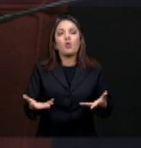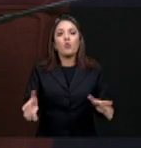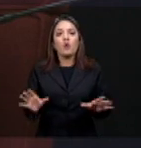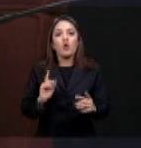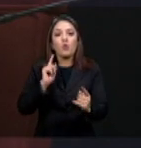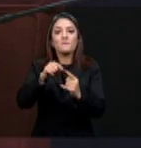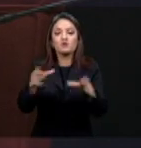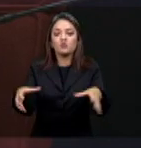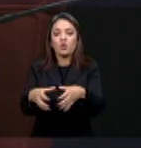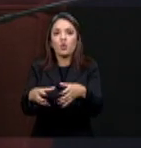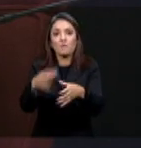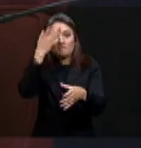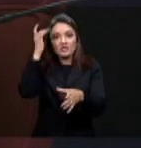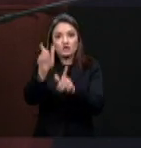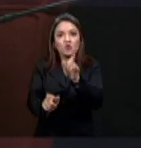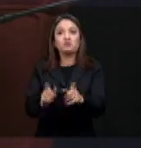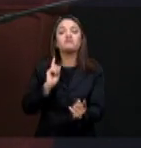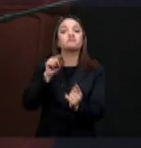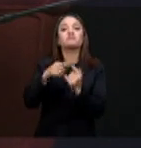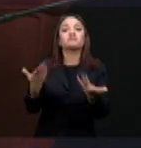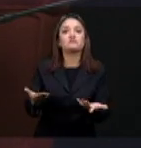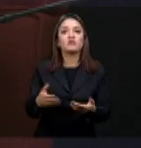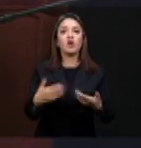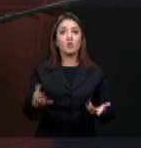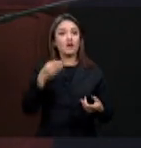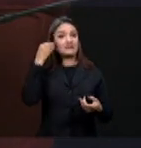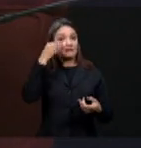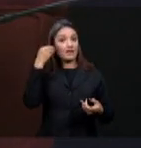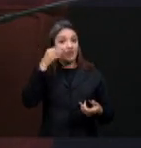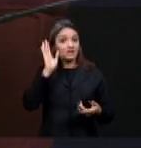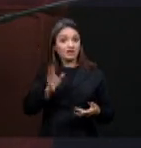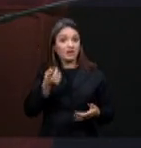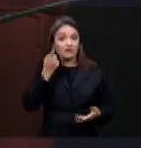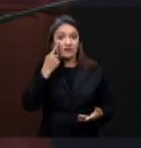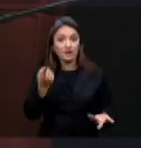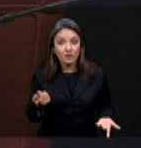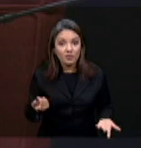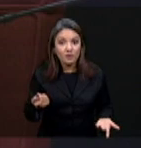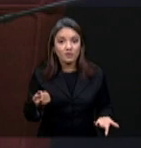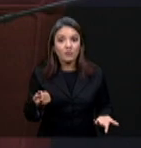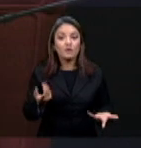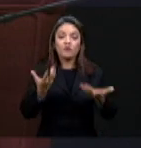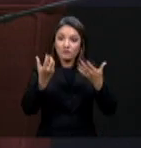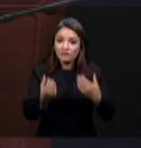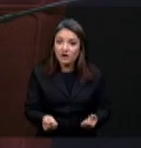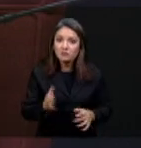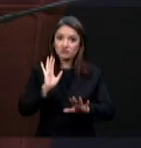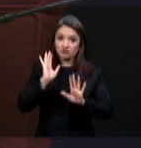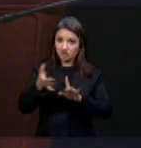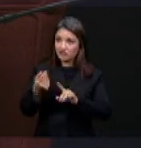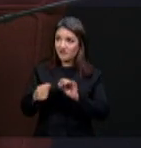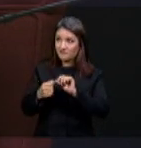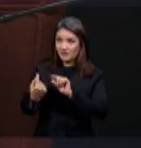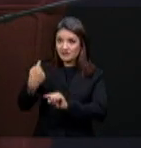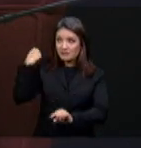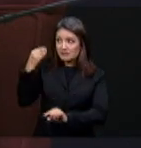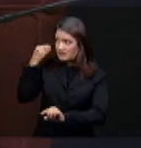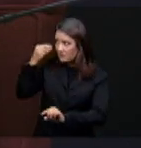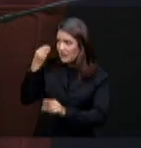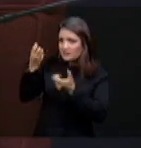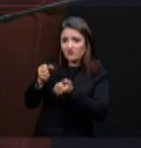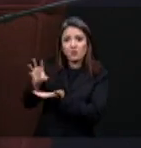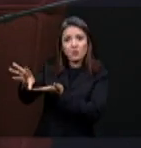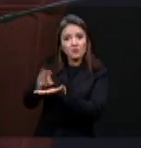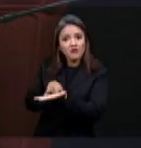qual é quais as evidências empíricas que já existem não inventar a roda na Luiza que que já foi feito que deu certo em